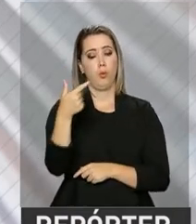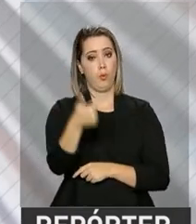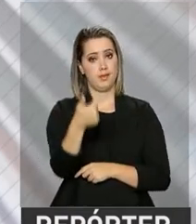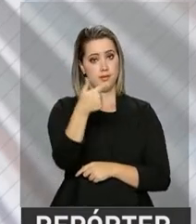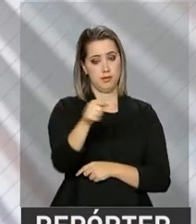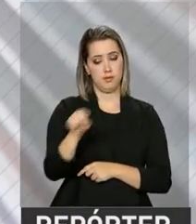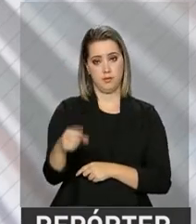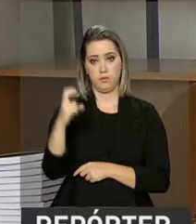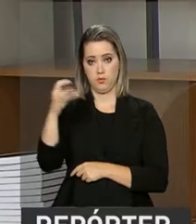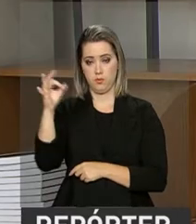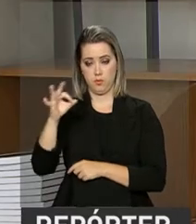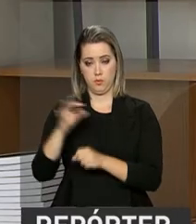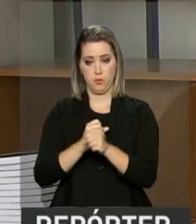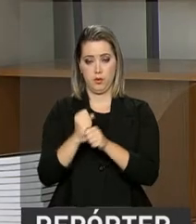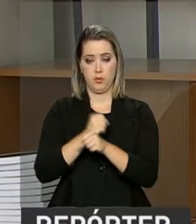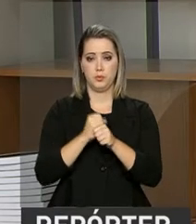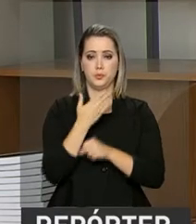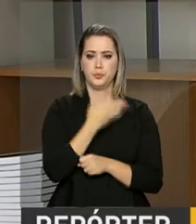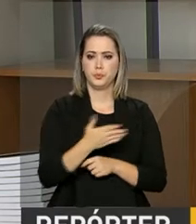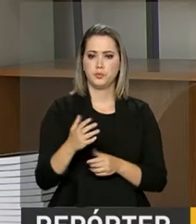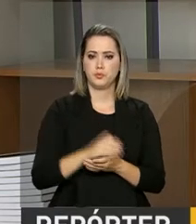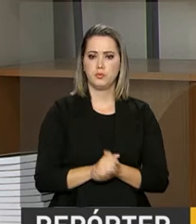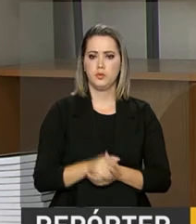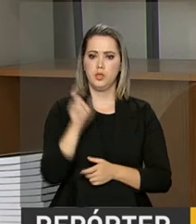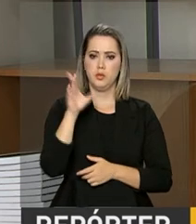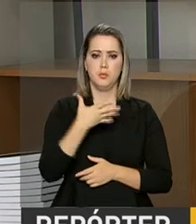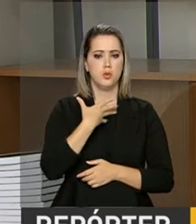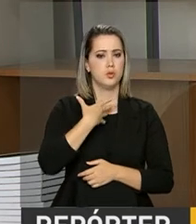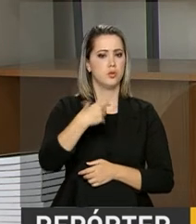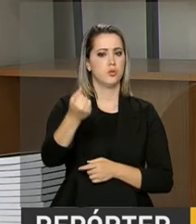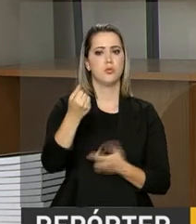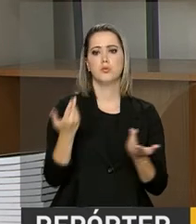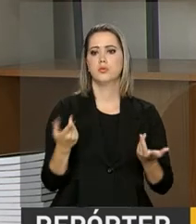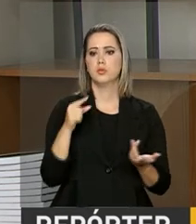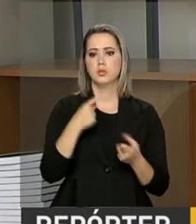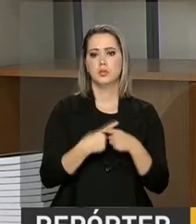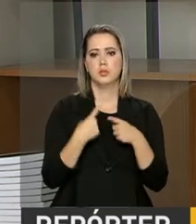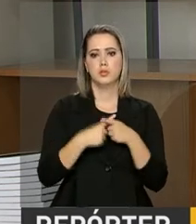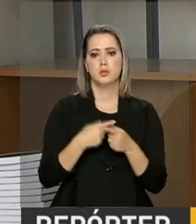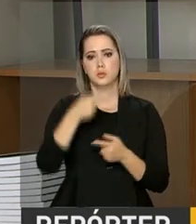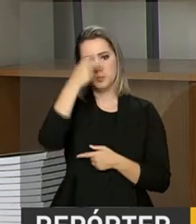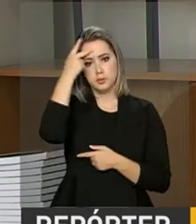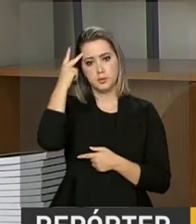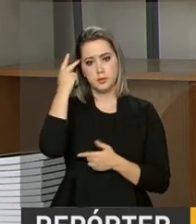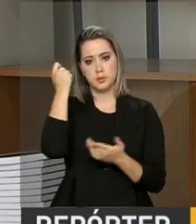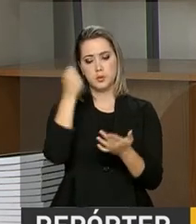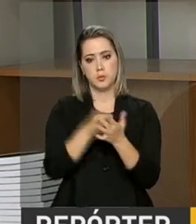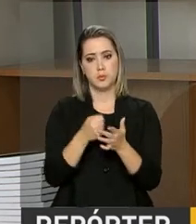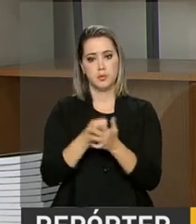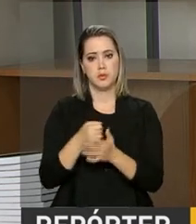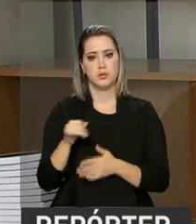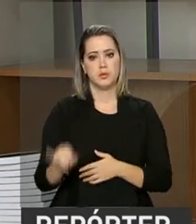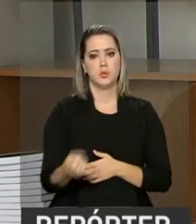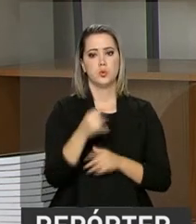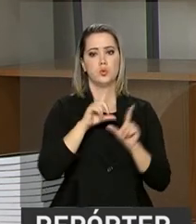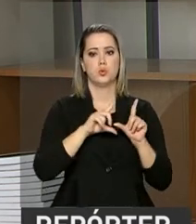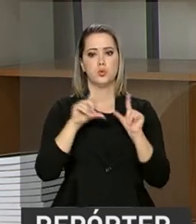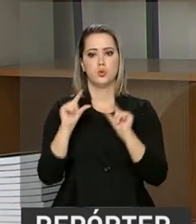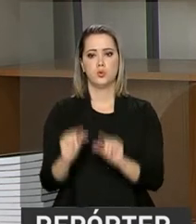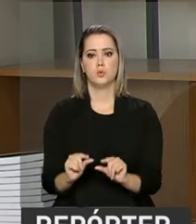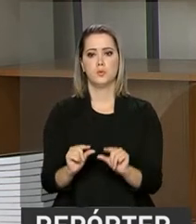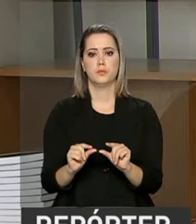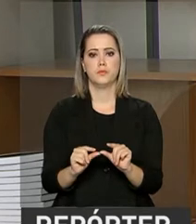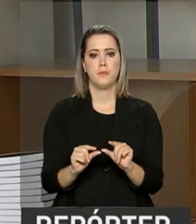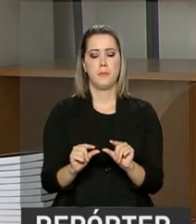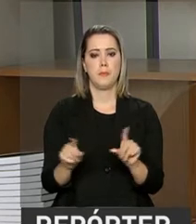422,5% ao ano. O consumidor é que sai ganhando com isso, né? Uma vez que ele, além de estar pagando taxa de juros menores no